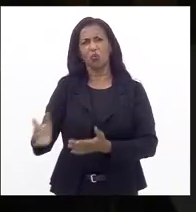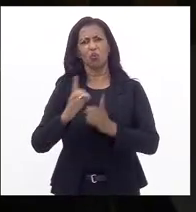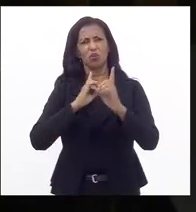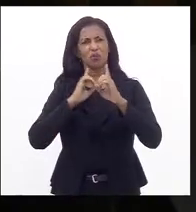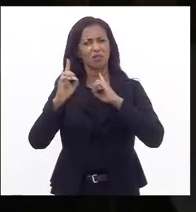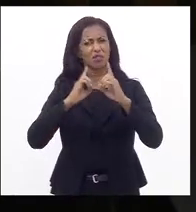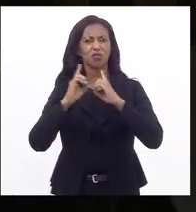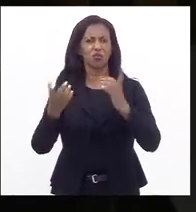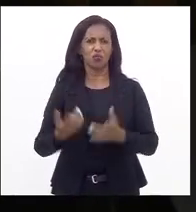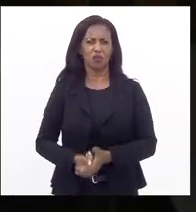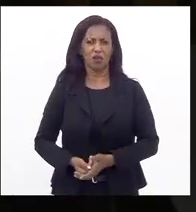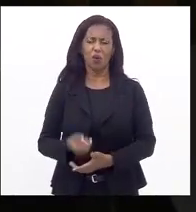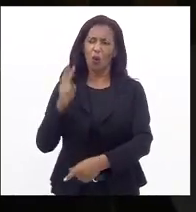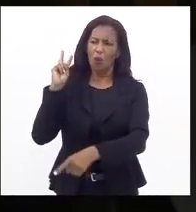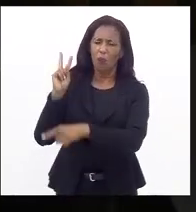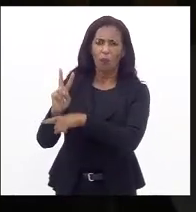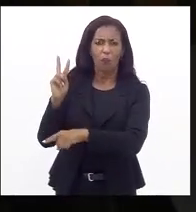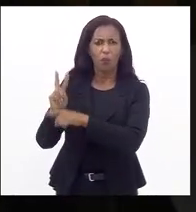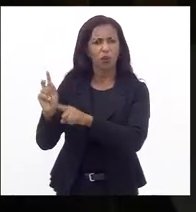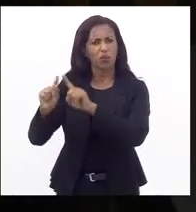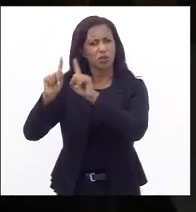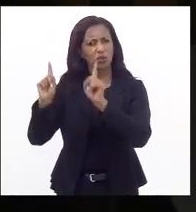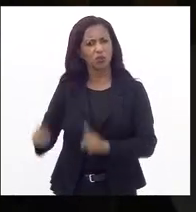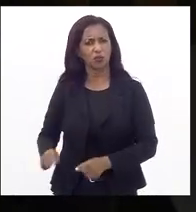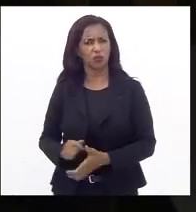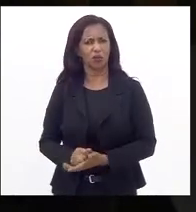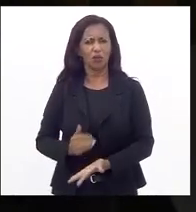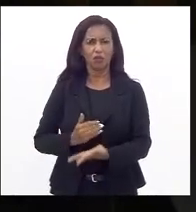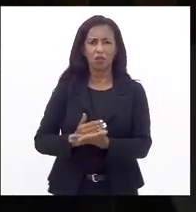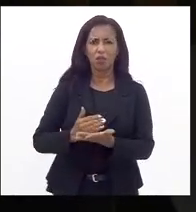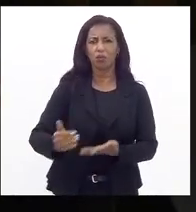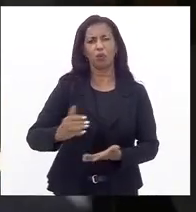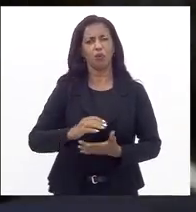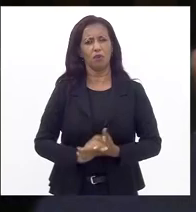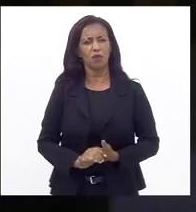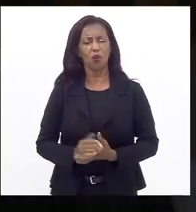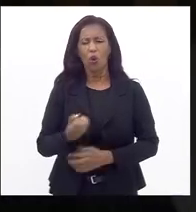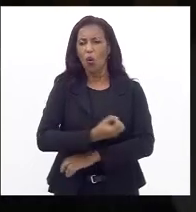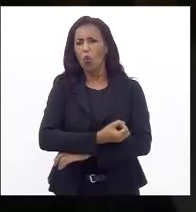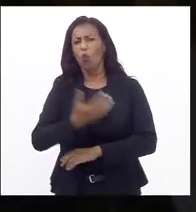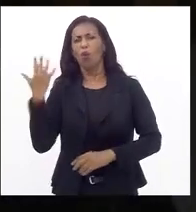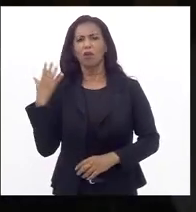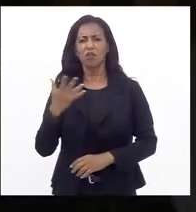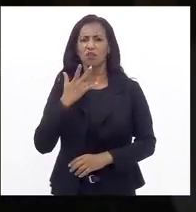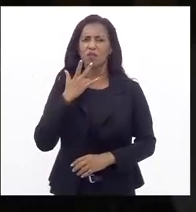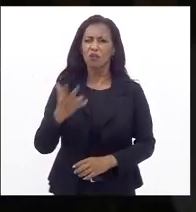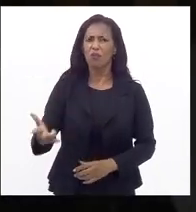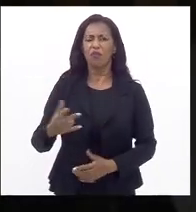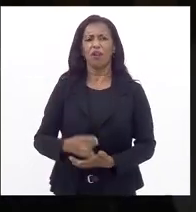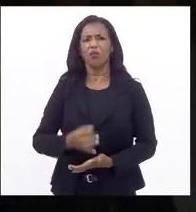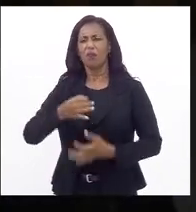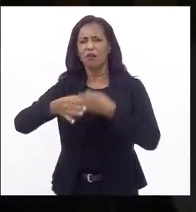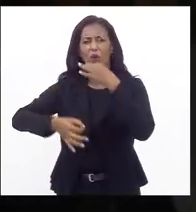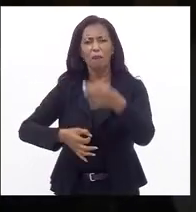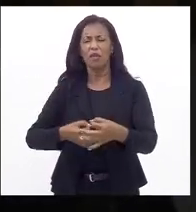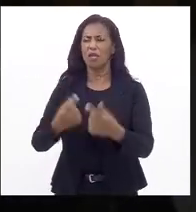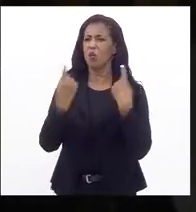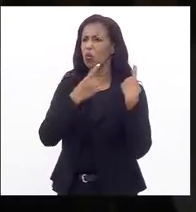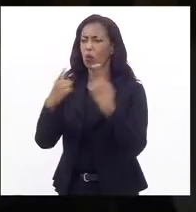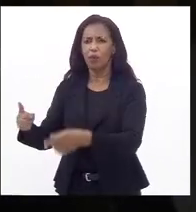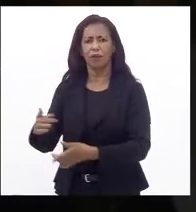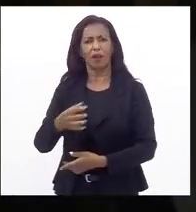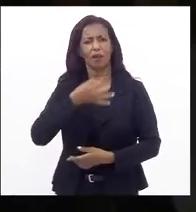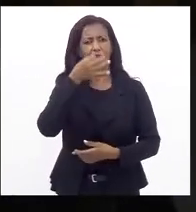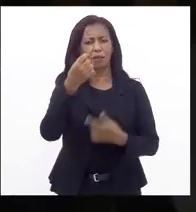Deputado Alexandre Freitas defendeu os servidores públicos desde o início quantas vezes eu falei eu falava eu dava uma opinião ele dá uma opinião